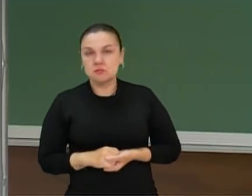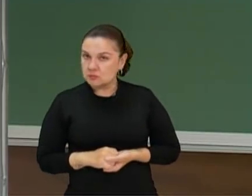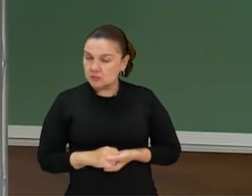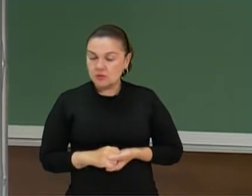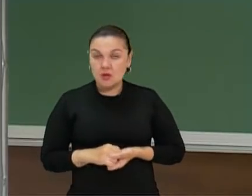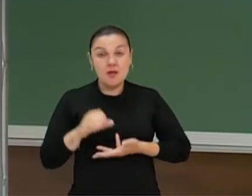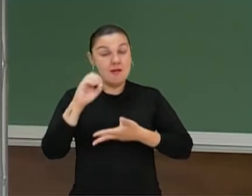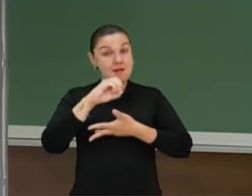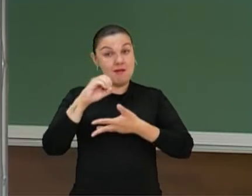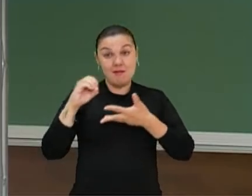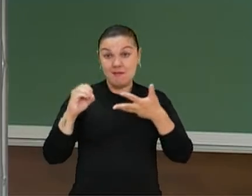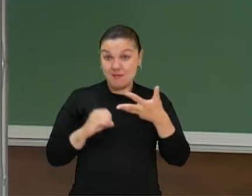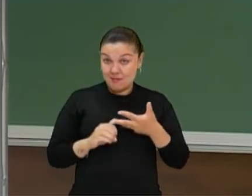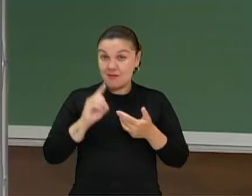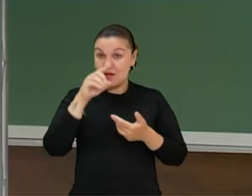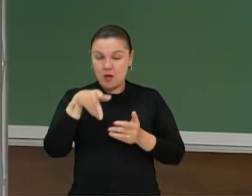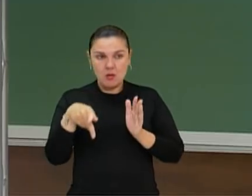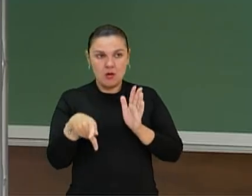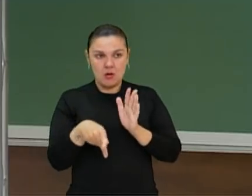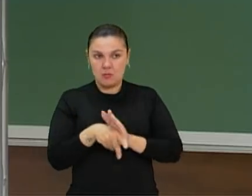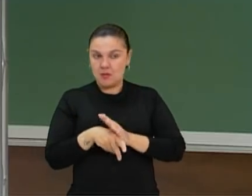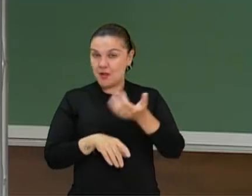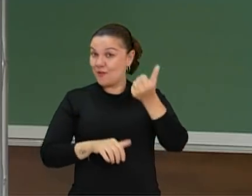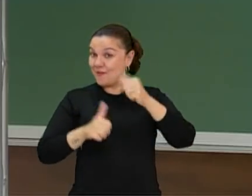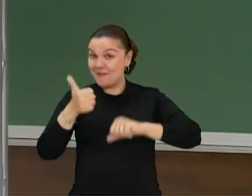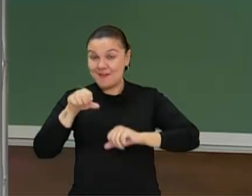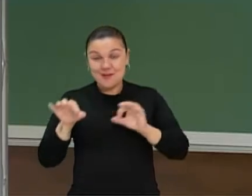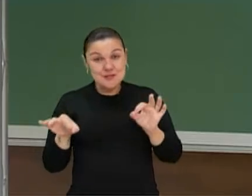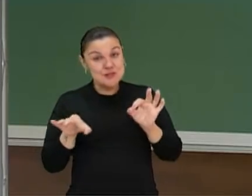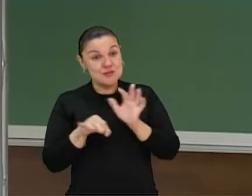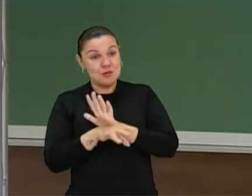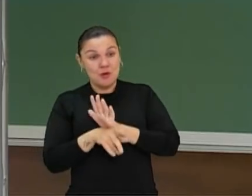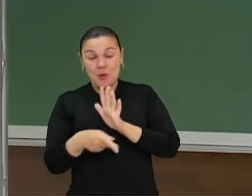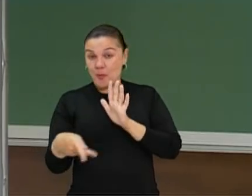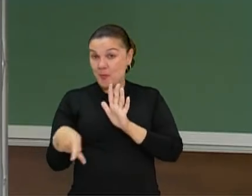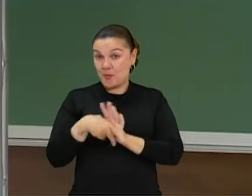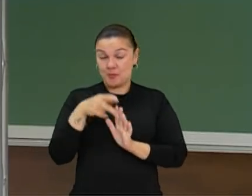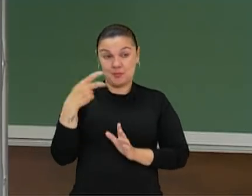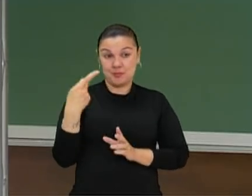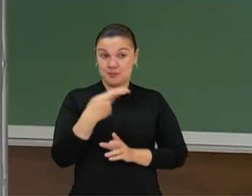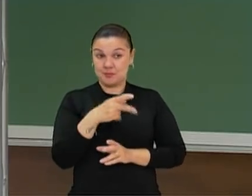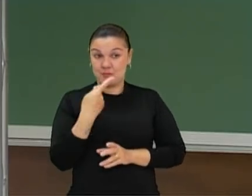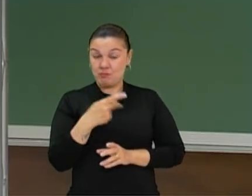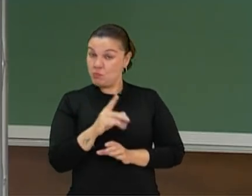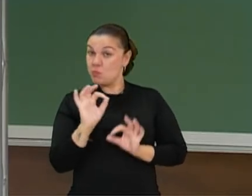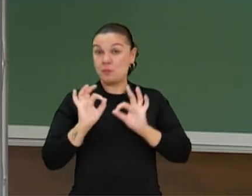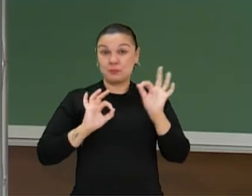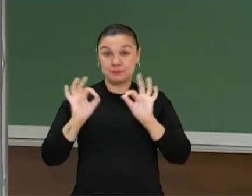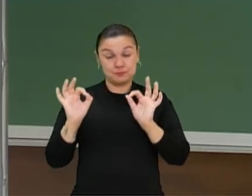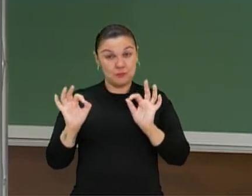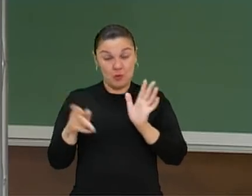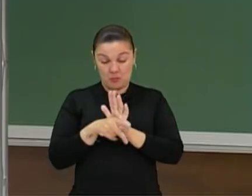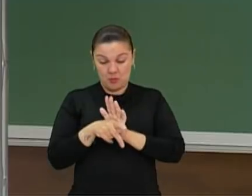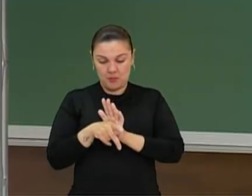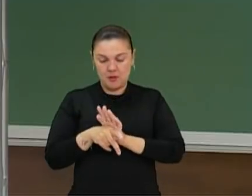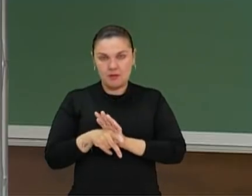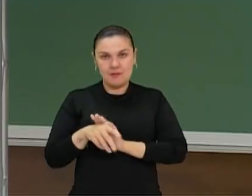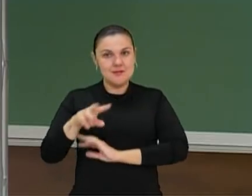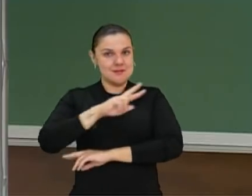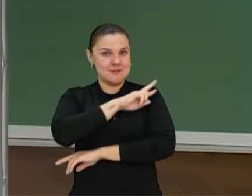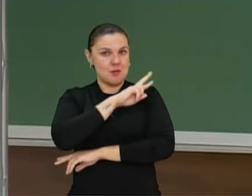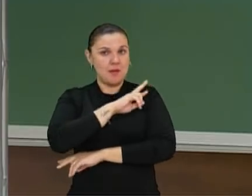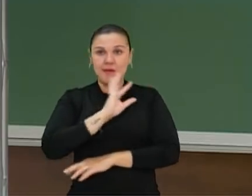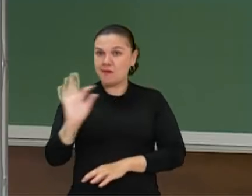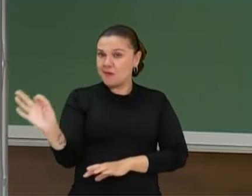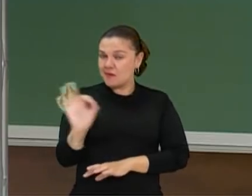Exame Nacional do Ensino Médio, ele não vai avaliar de você somente questões do ensino médio. Ele vai